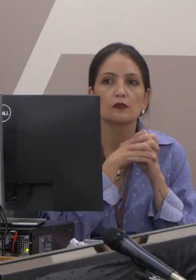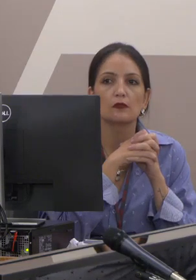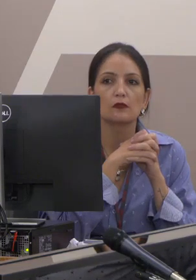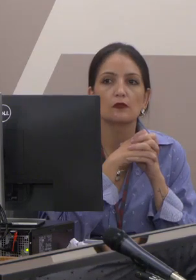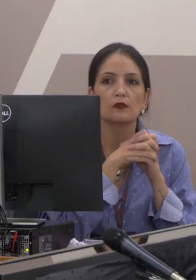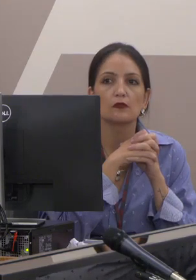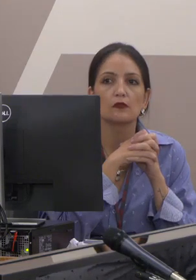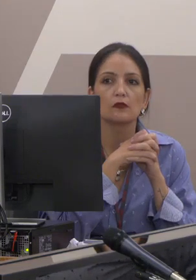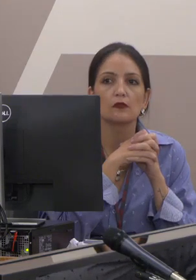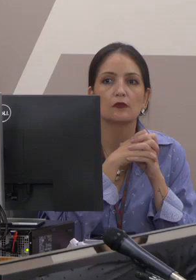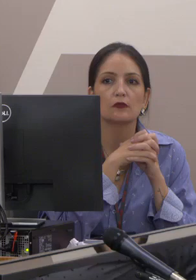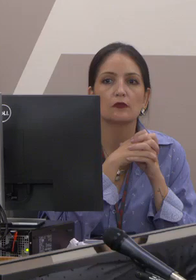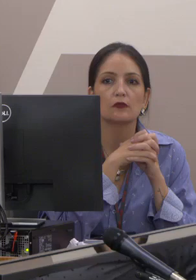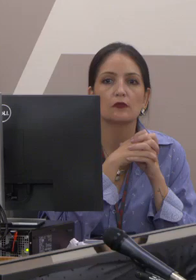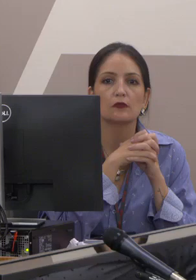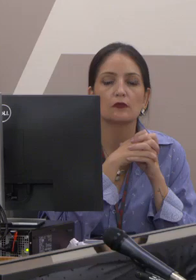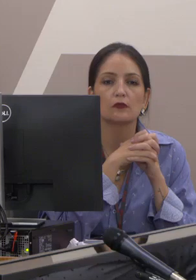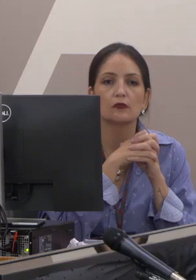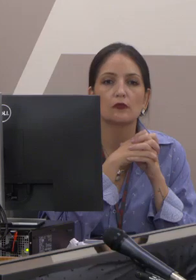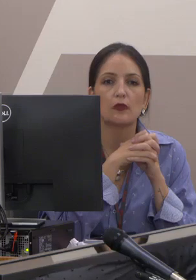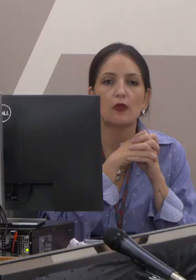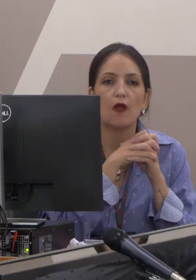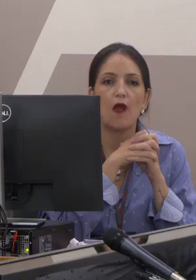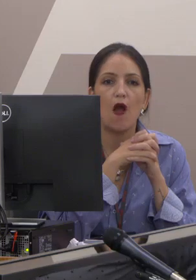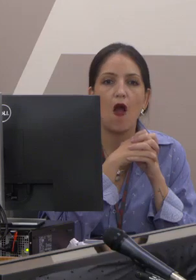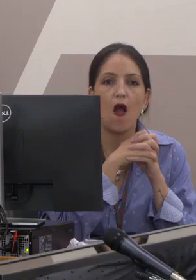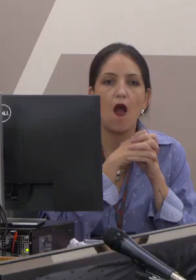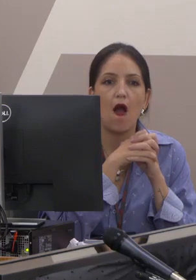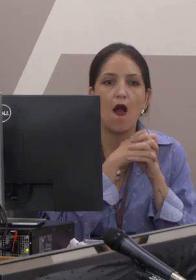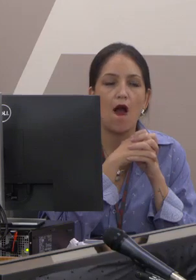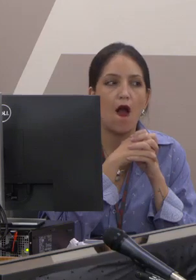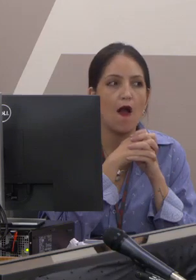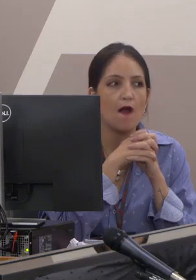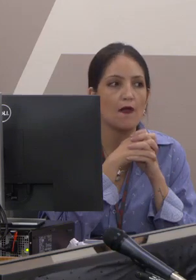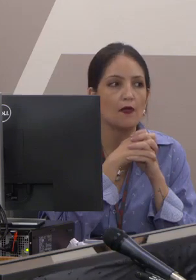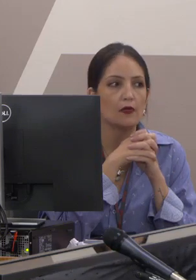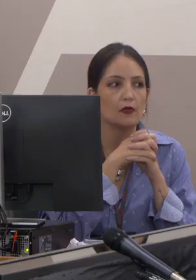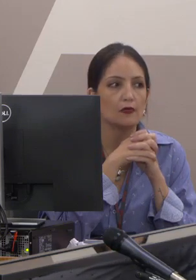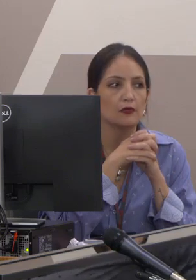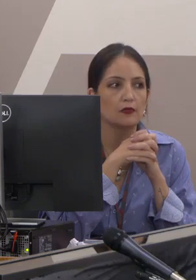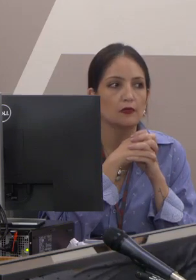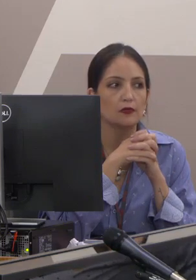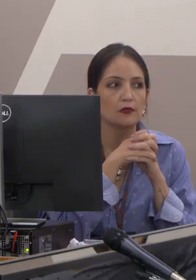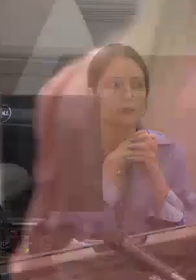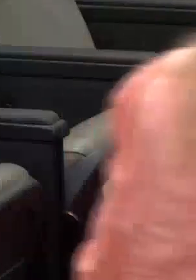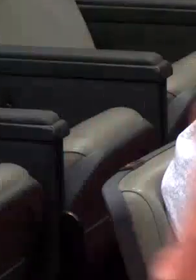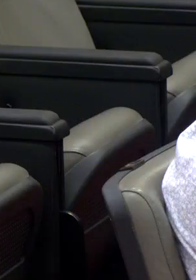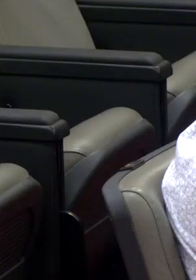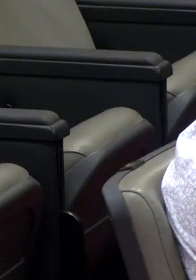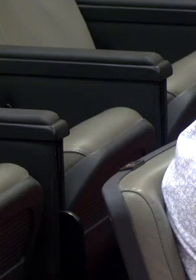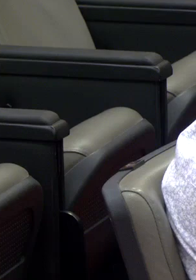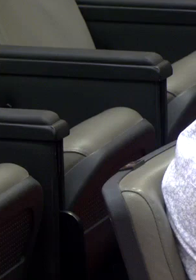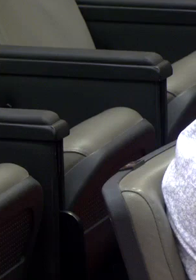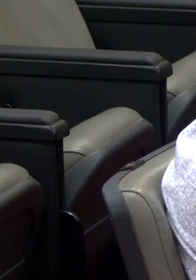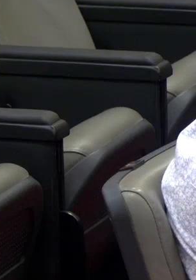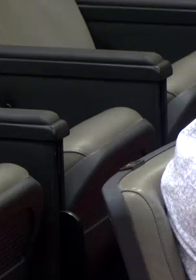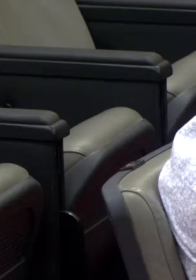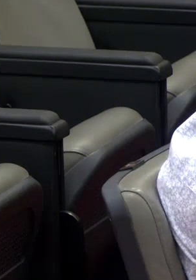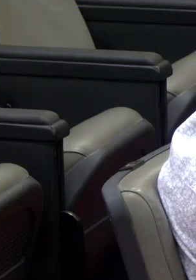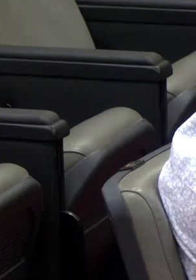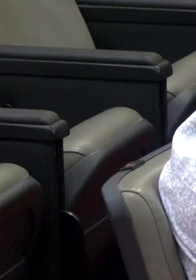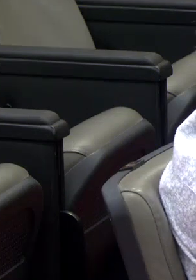renda então a gente vê aí mais uma vez que eles não tiveram uma postura correta né